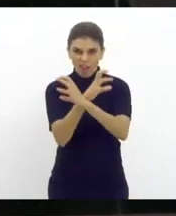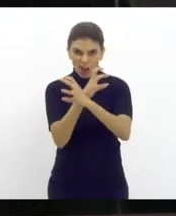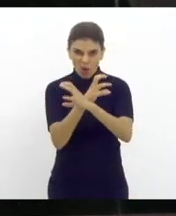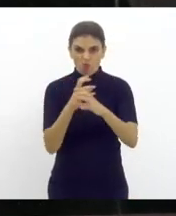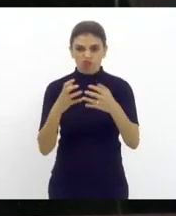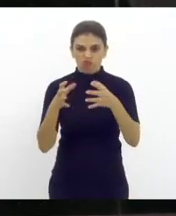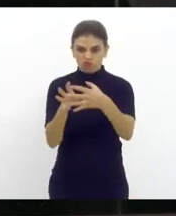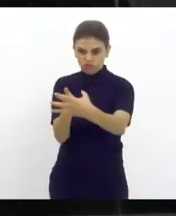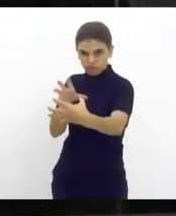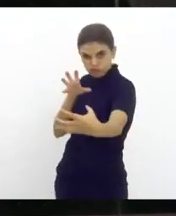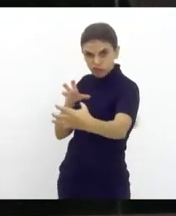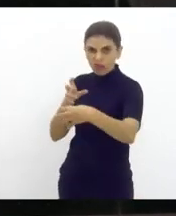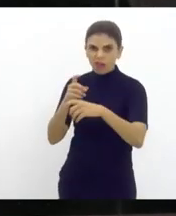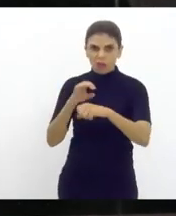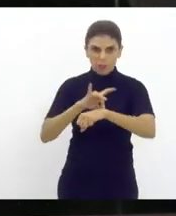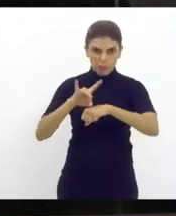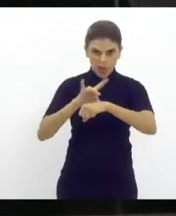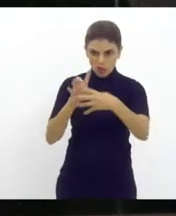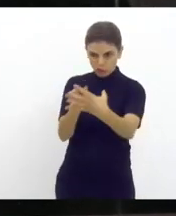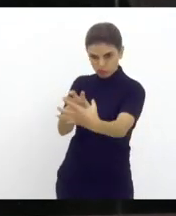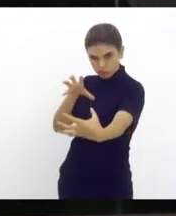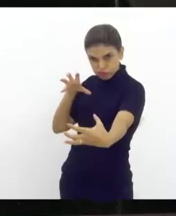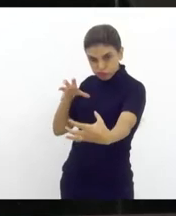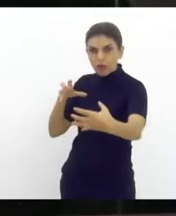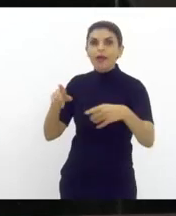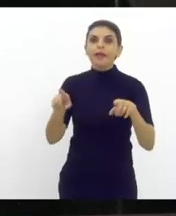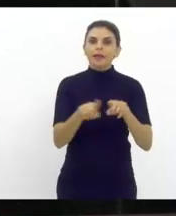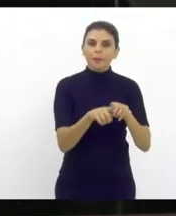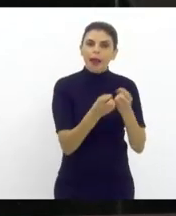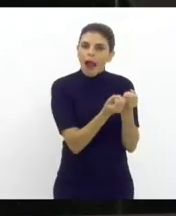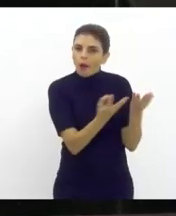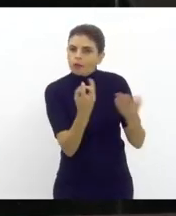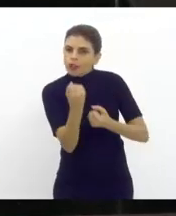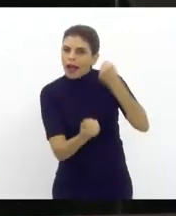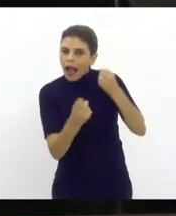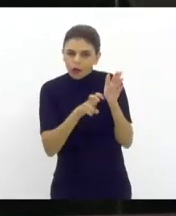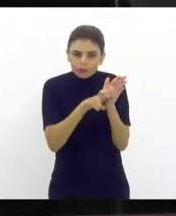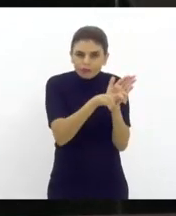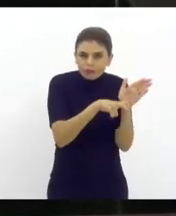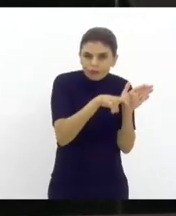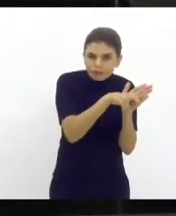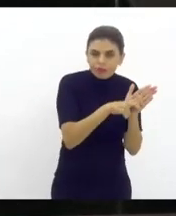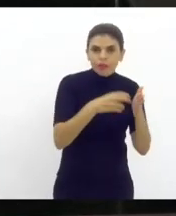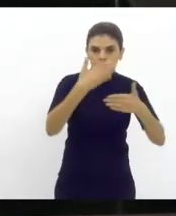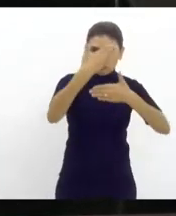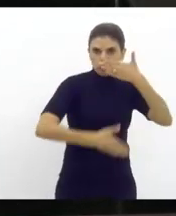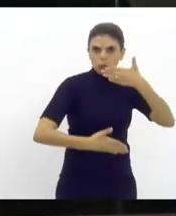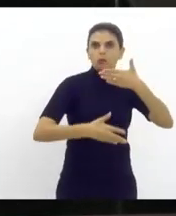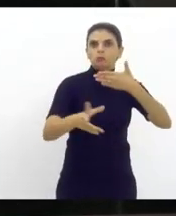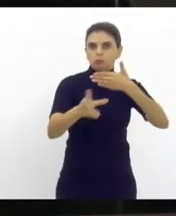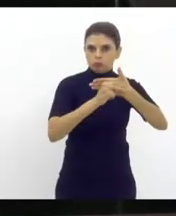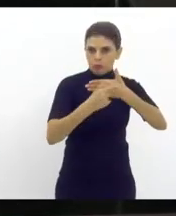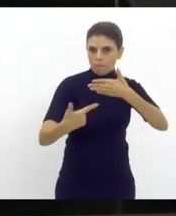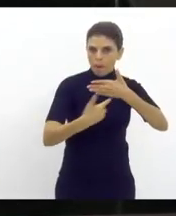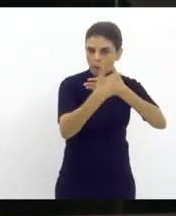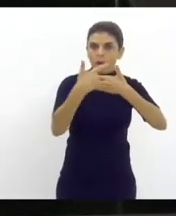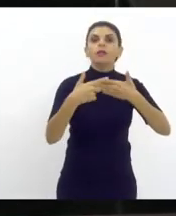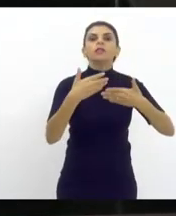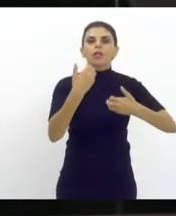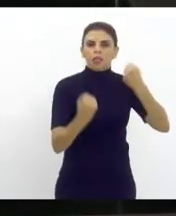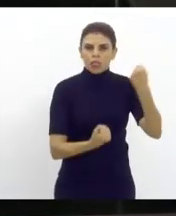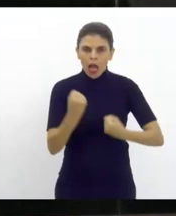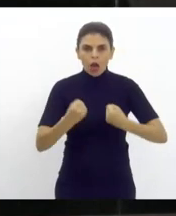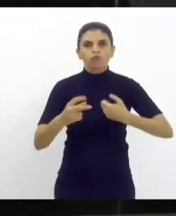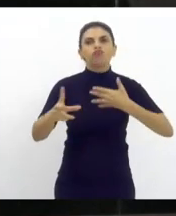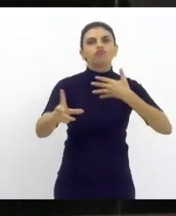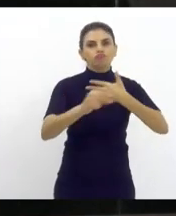ali algumas viaturas da Maria da Penha que vieram blindados essas as outras também tem que vir todas elas blindadas